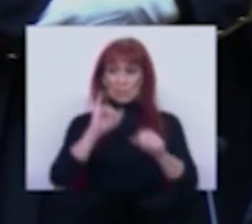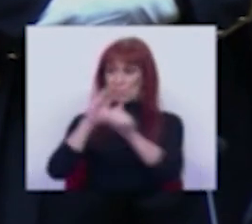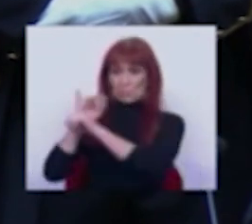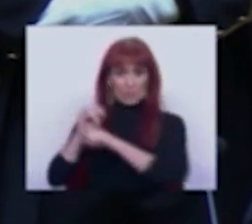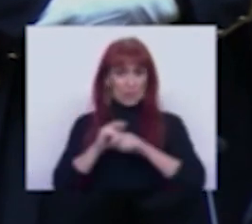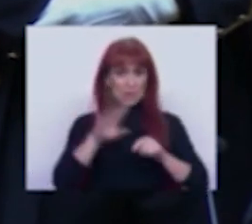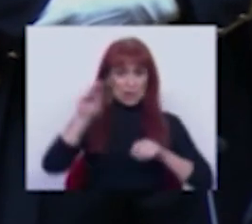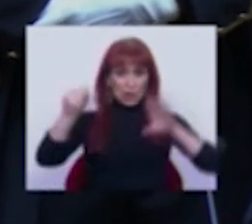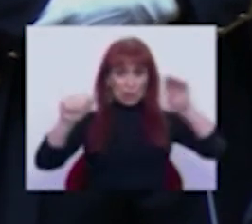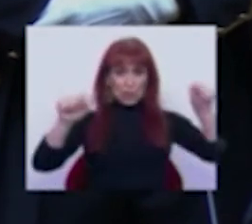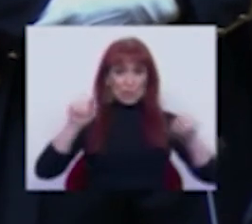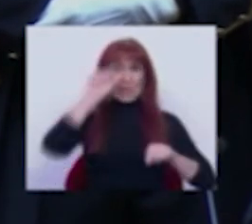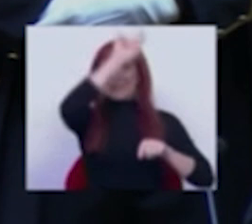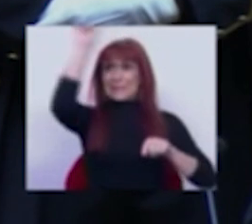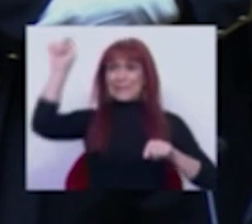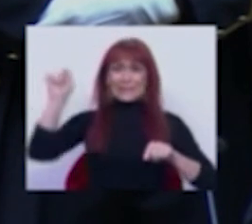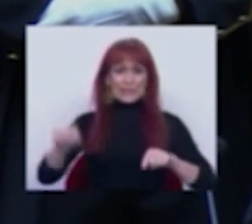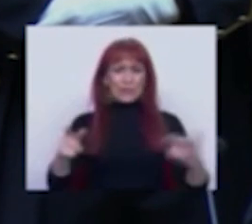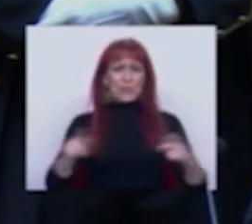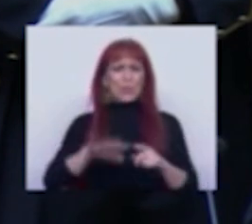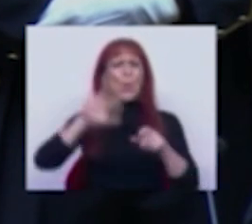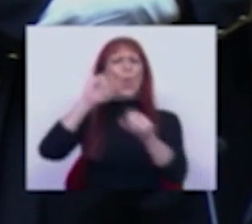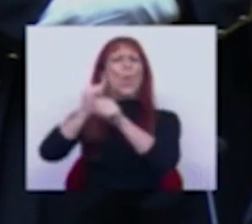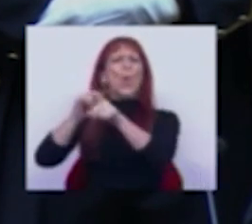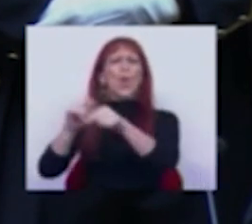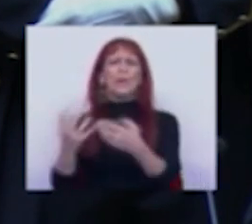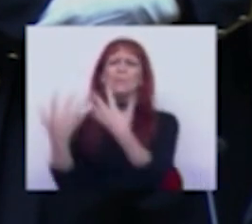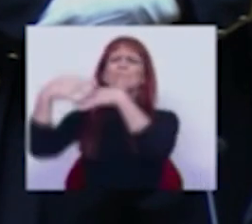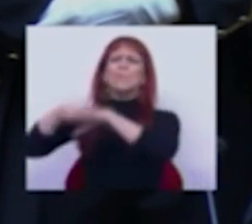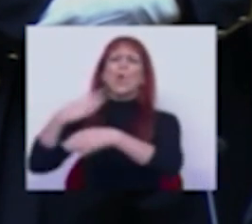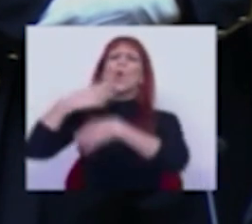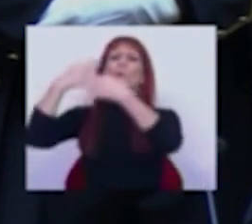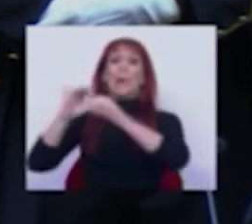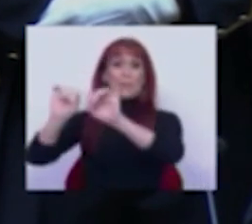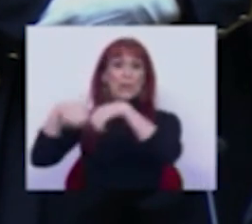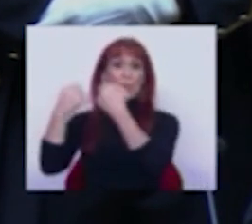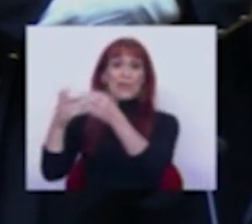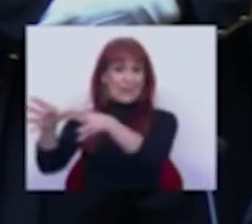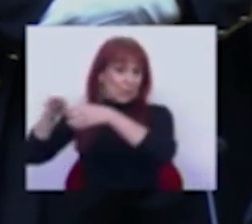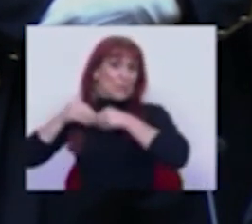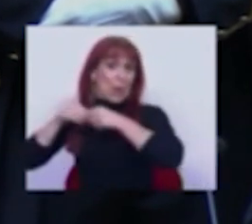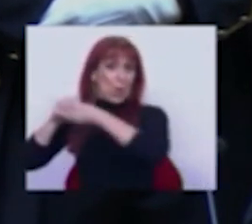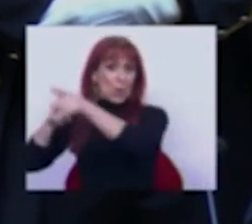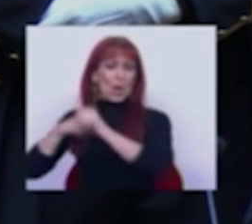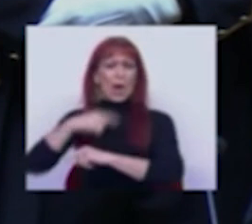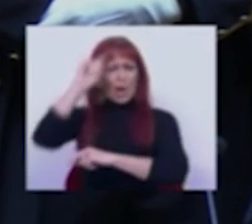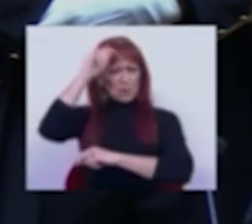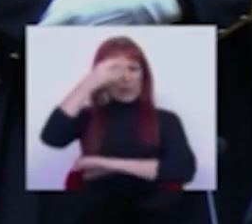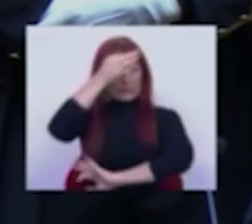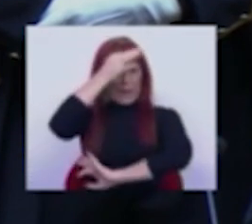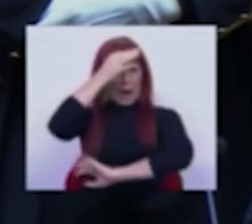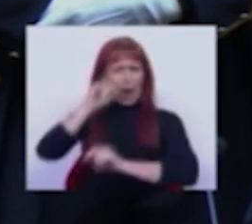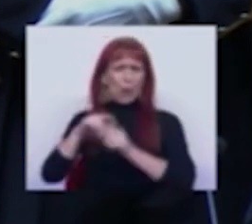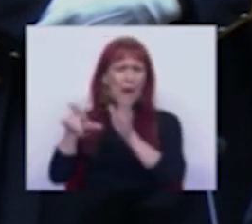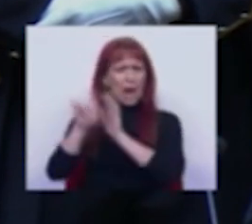respectivas regiões e localidades, da outra, inserção plena nas sociedades de acolhimento, com respeito escrupuloso pelas